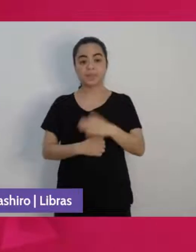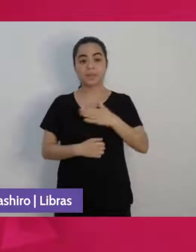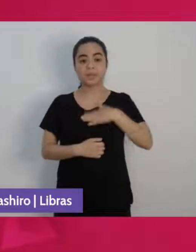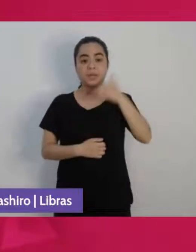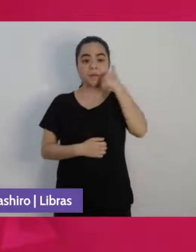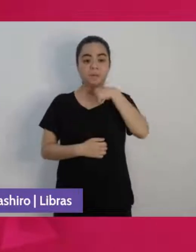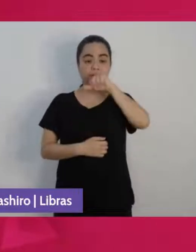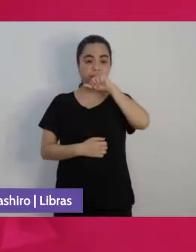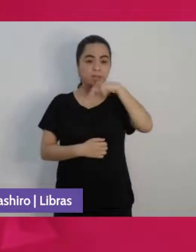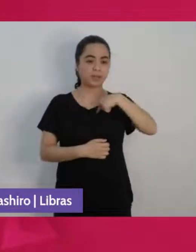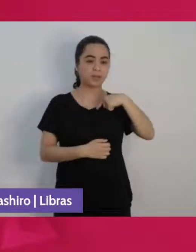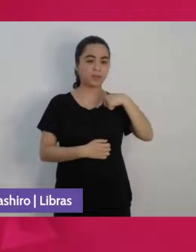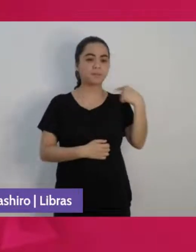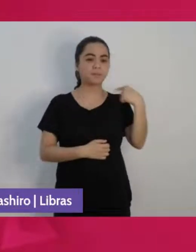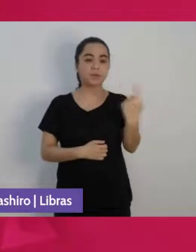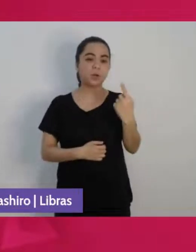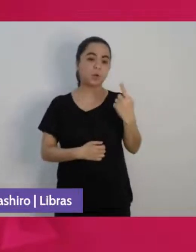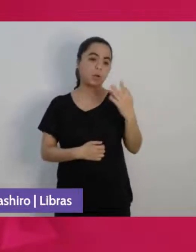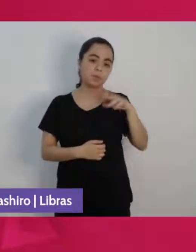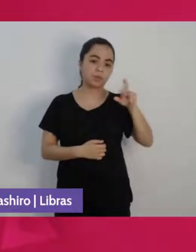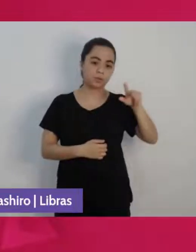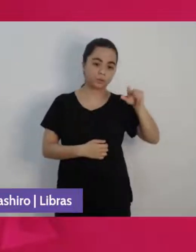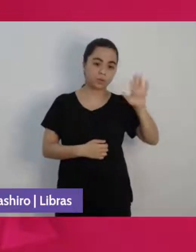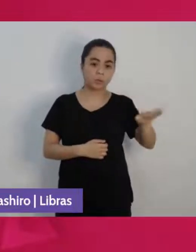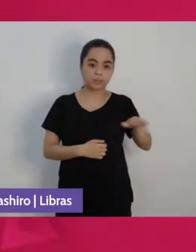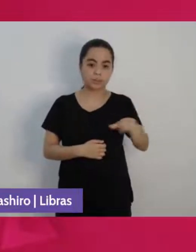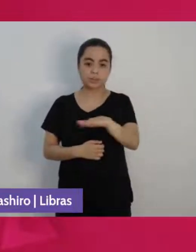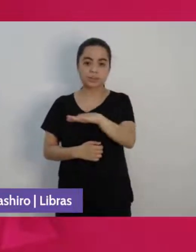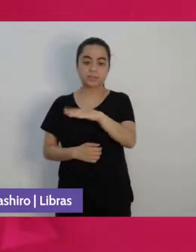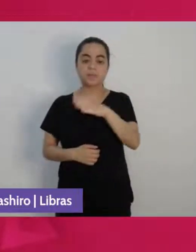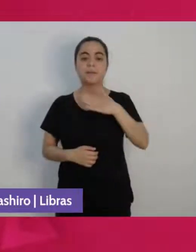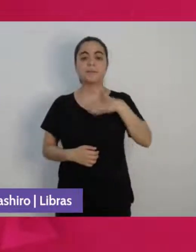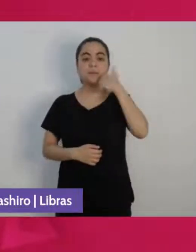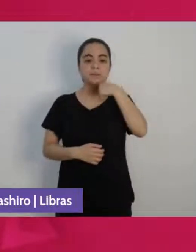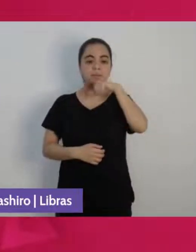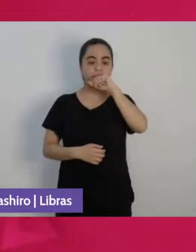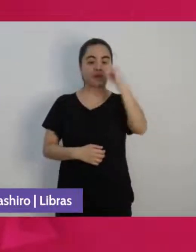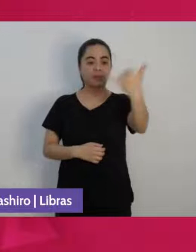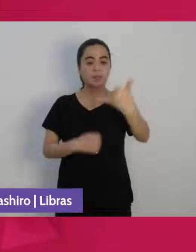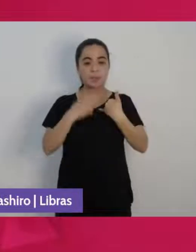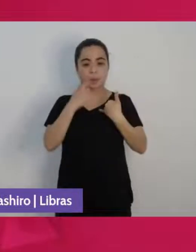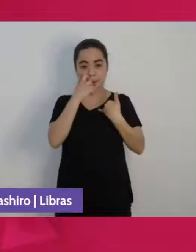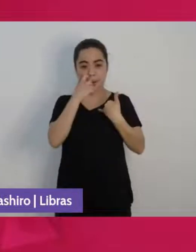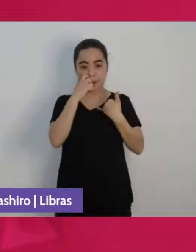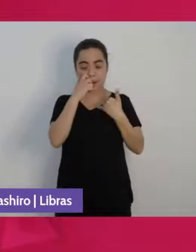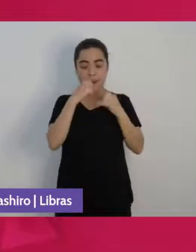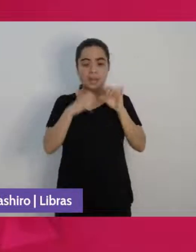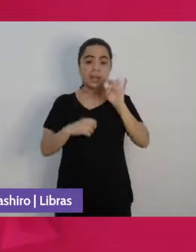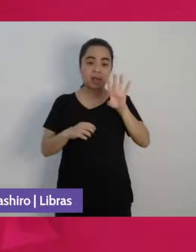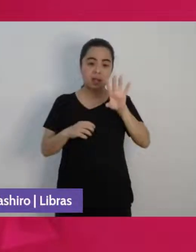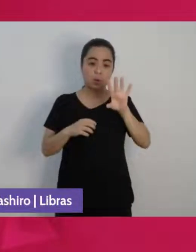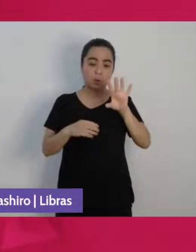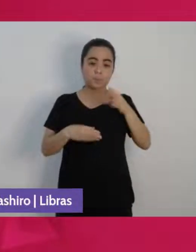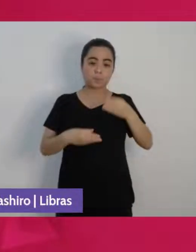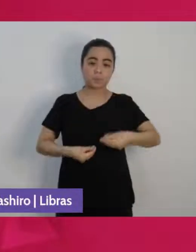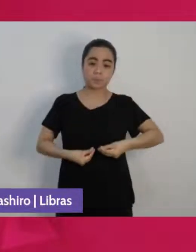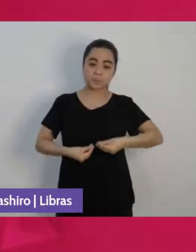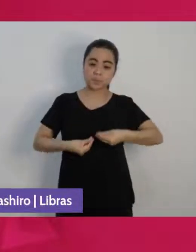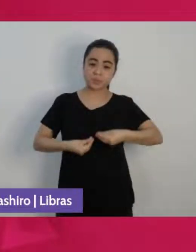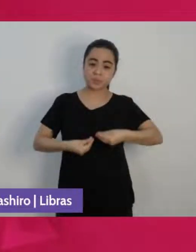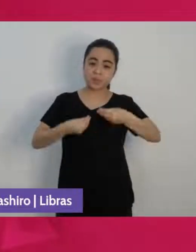era criança, minha mãe ela dizia para a gente que a única herança que ela poderia deixar para nós